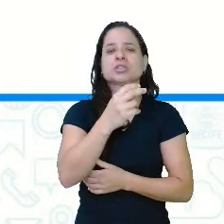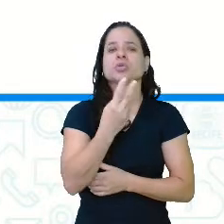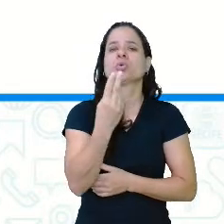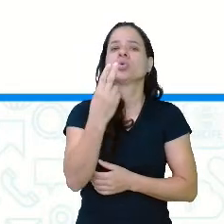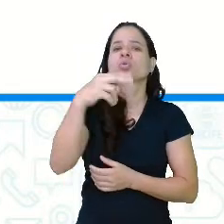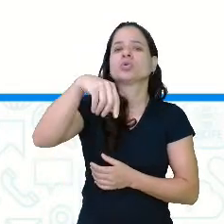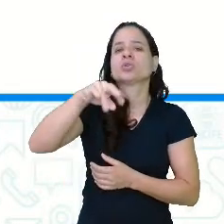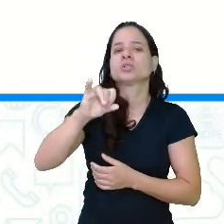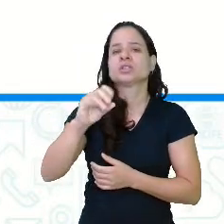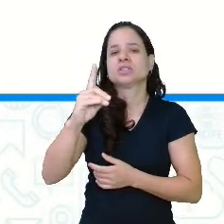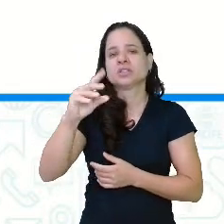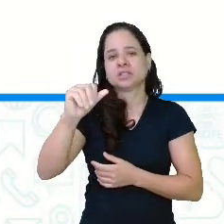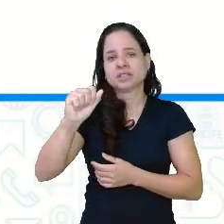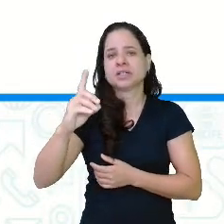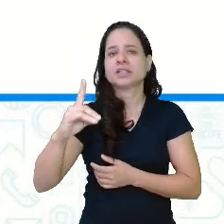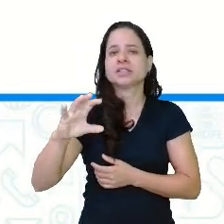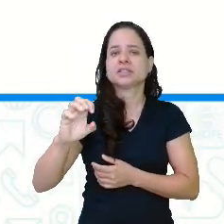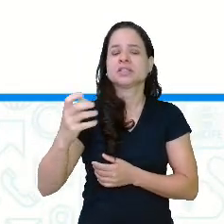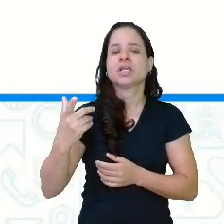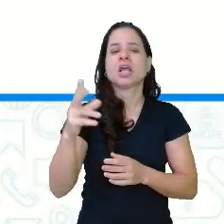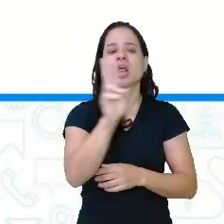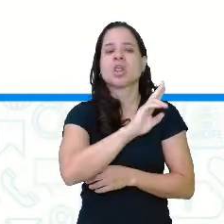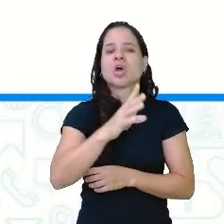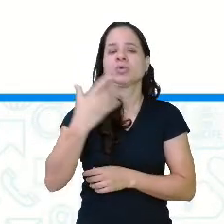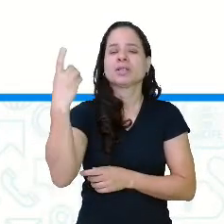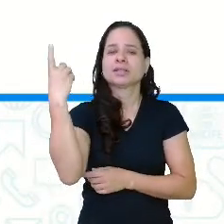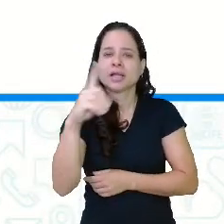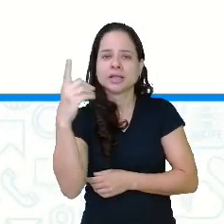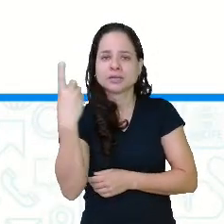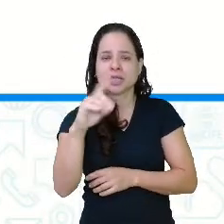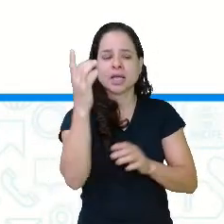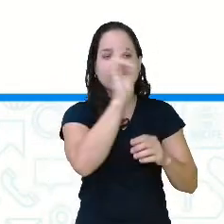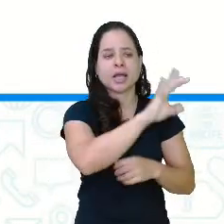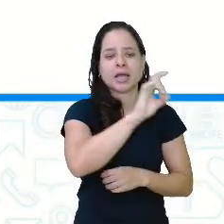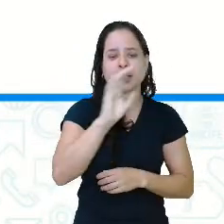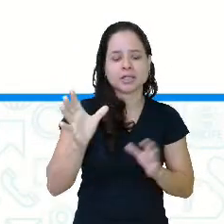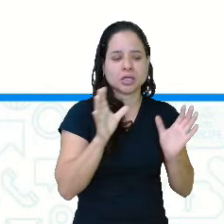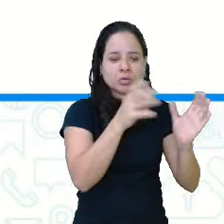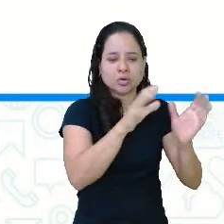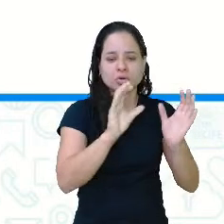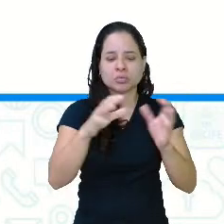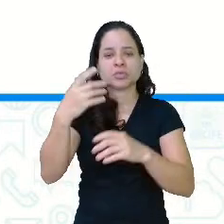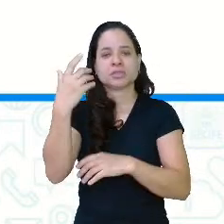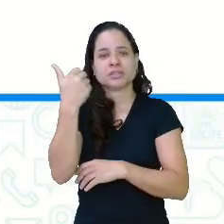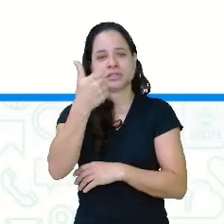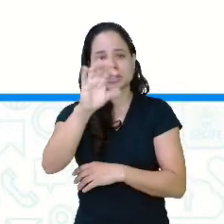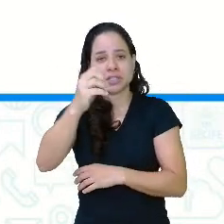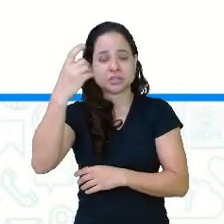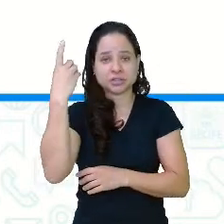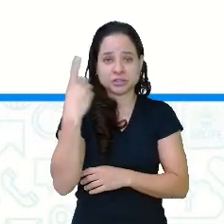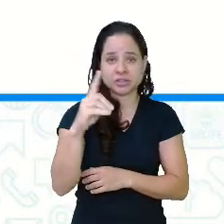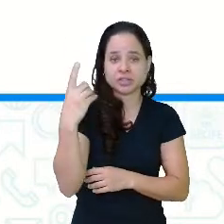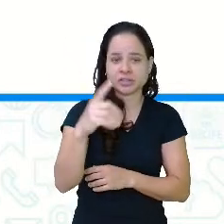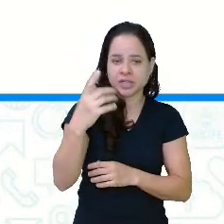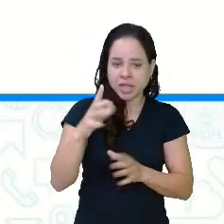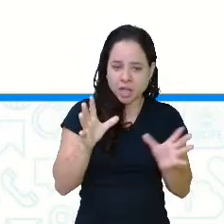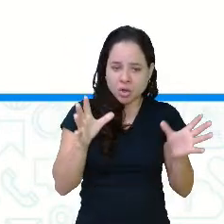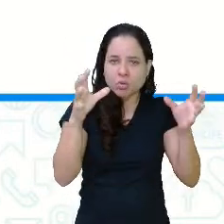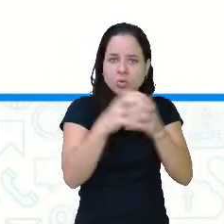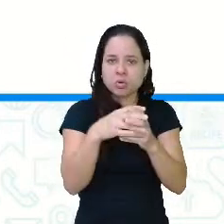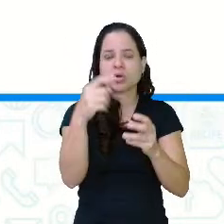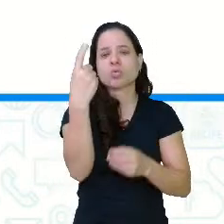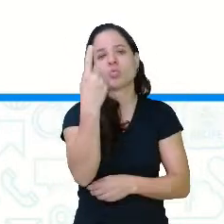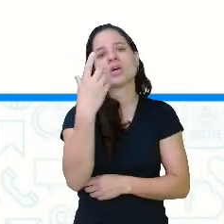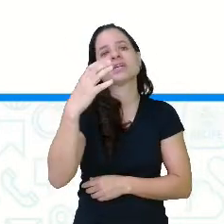unidades recebe o nome de dezena. Assim, cada grupo de 10 dezenas forma uma centena.